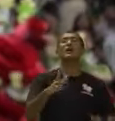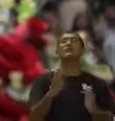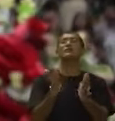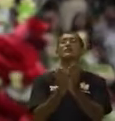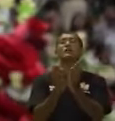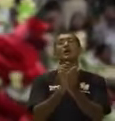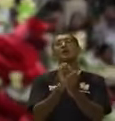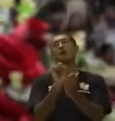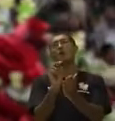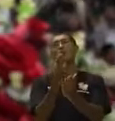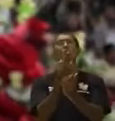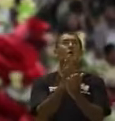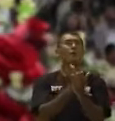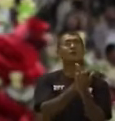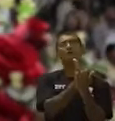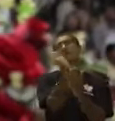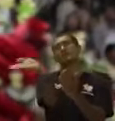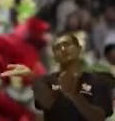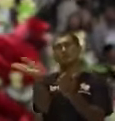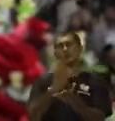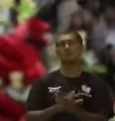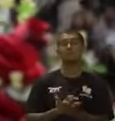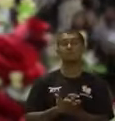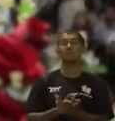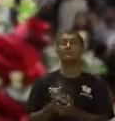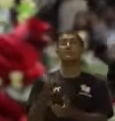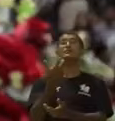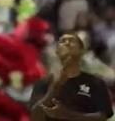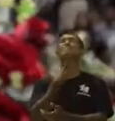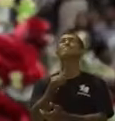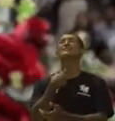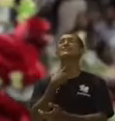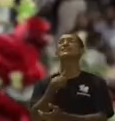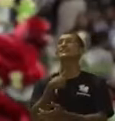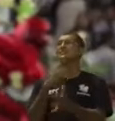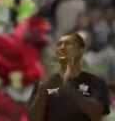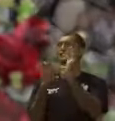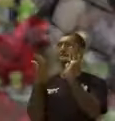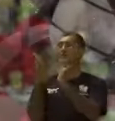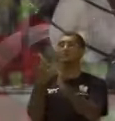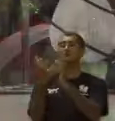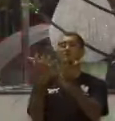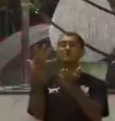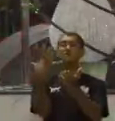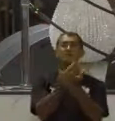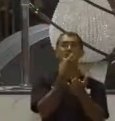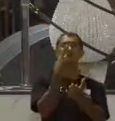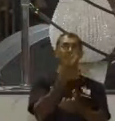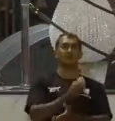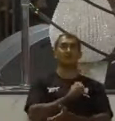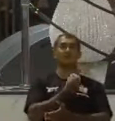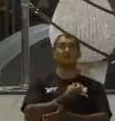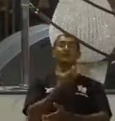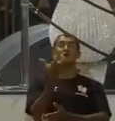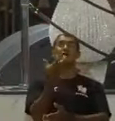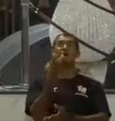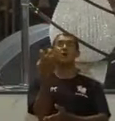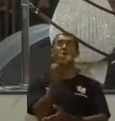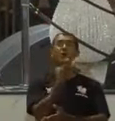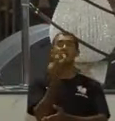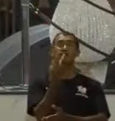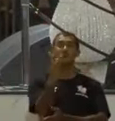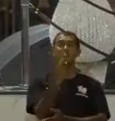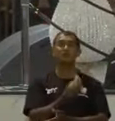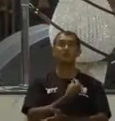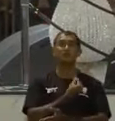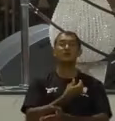ou afastada do Evangelho, que deseja Jesus como Senhor e Salvador da sua vida. Eu quero orar por você, eu